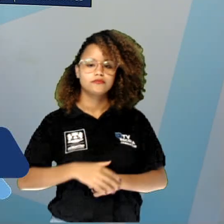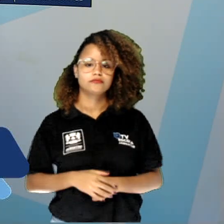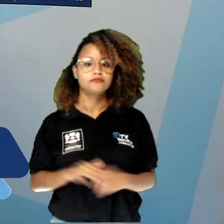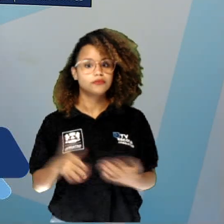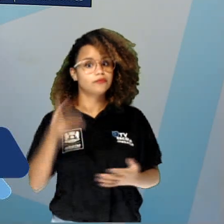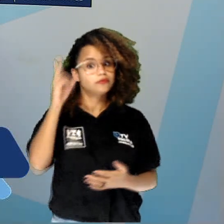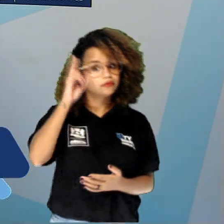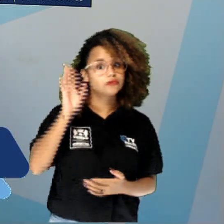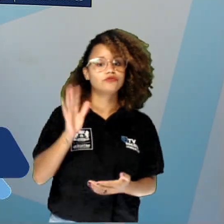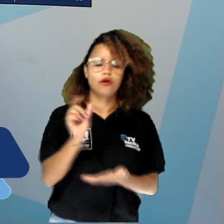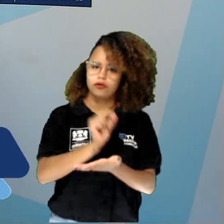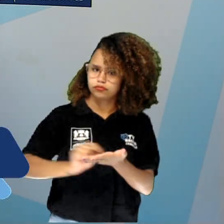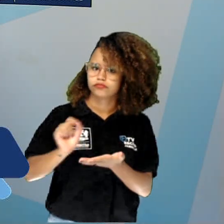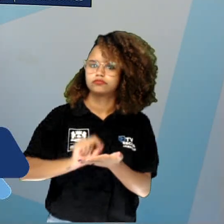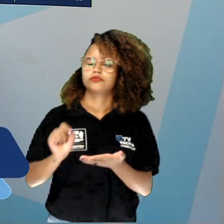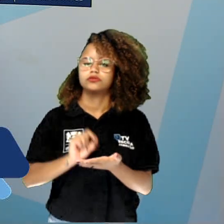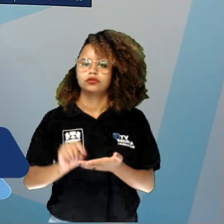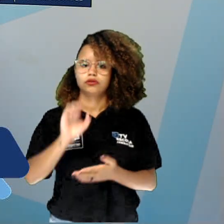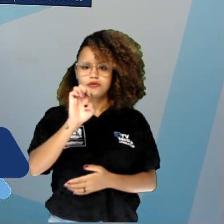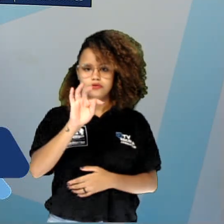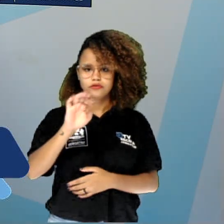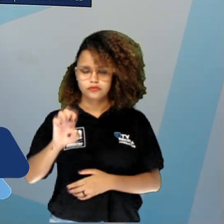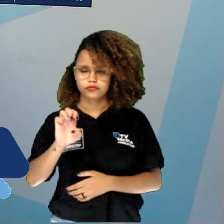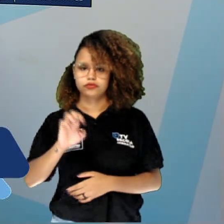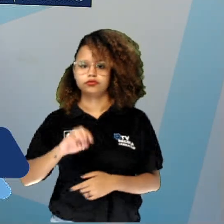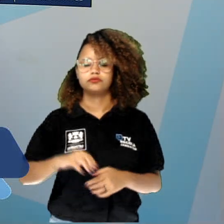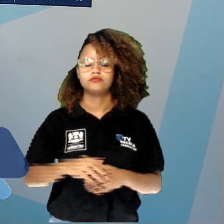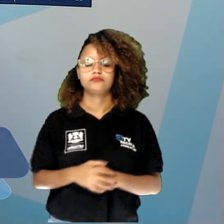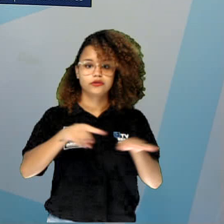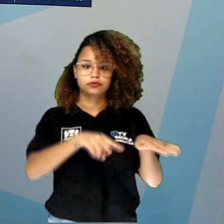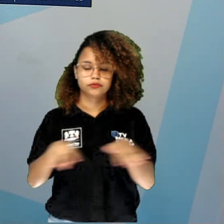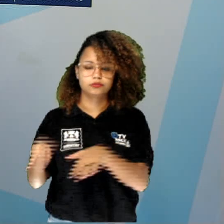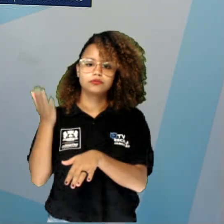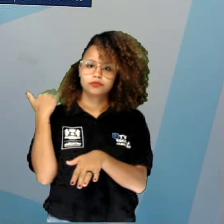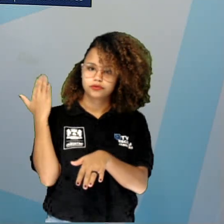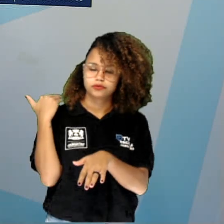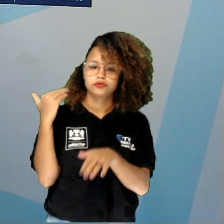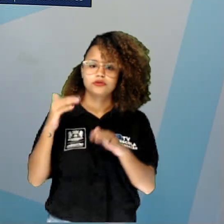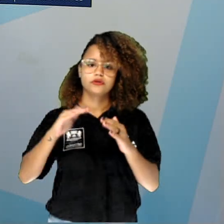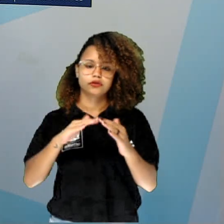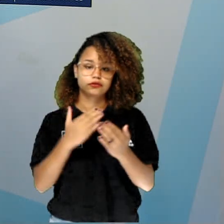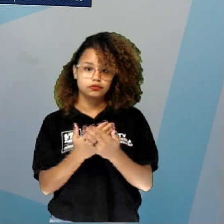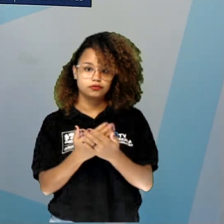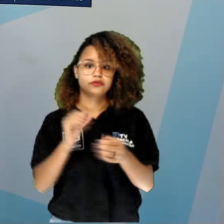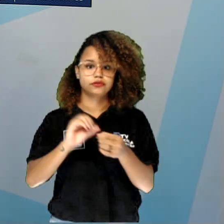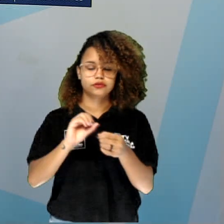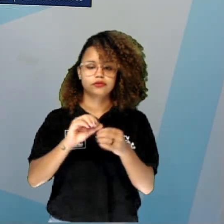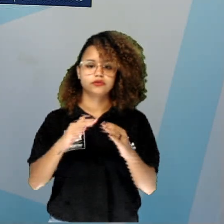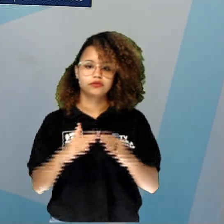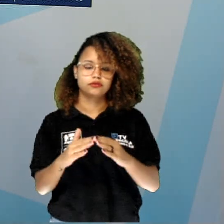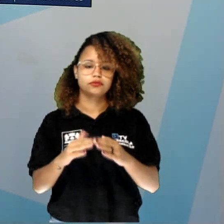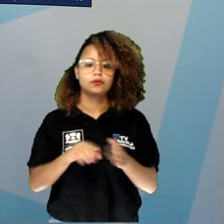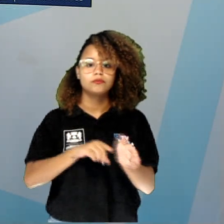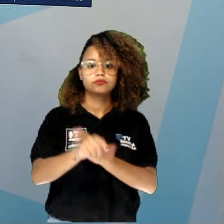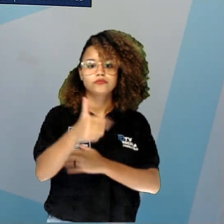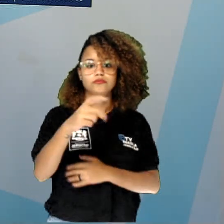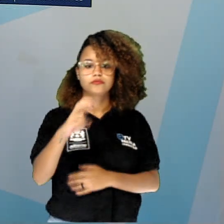capítulo 12, regra de 3 e escala. Lembrando, viu, que está aí já abertas as inscrições para as escolas